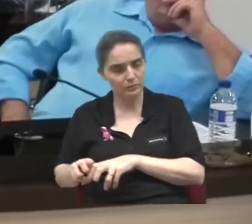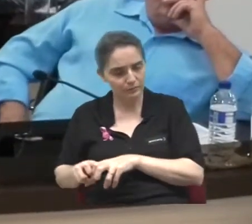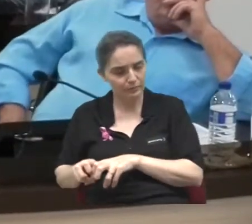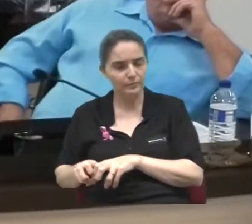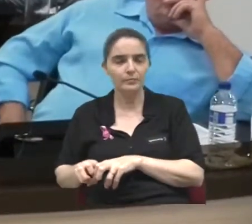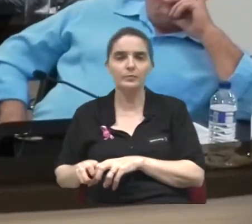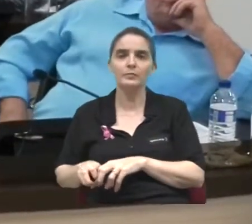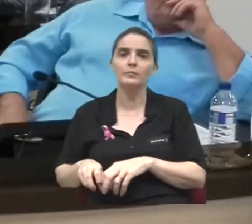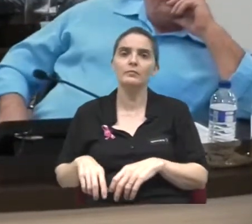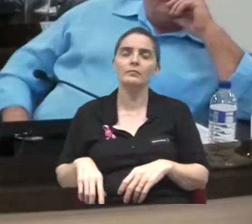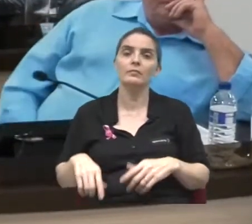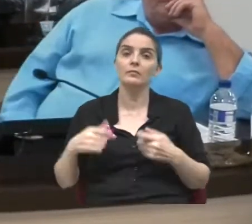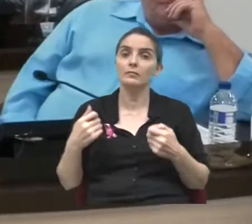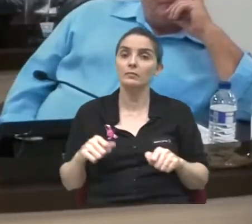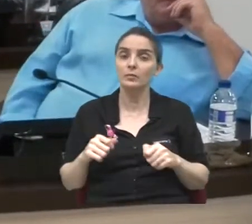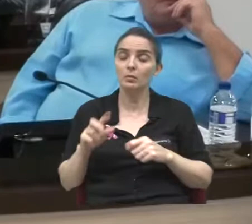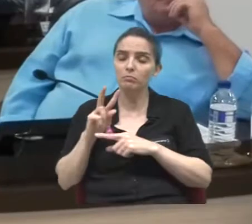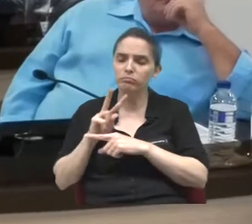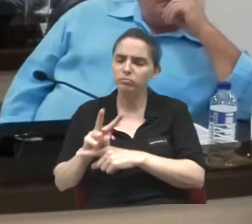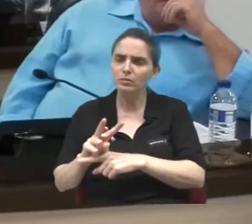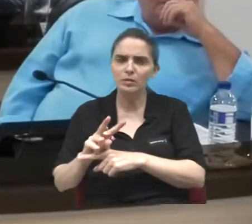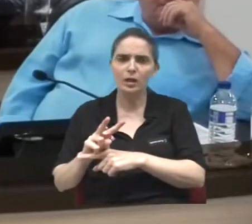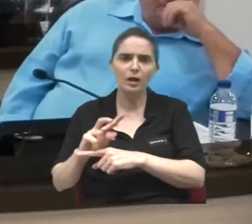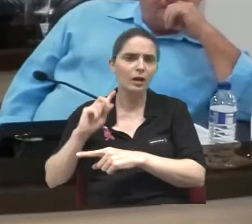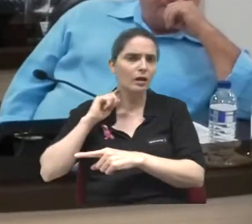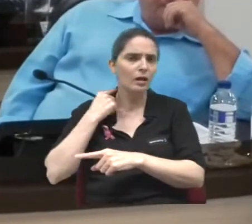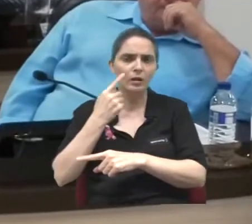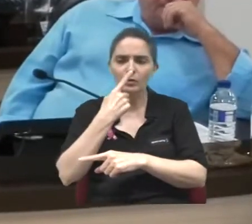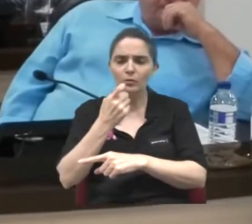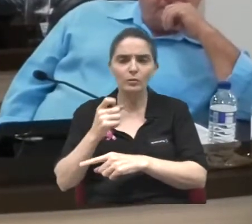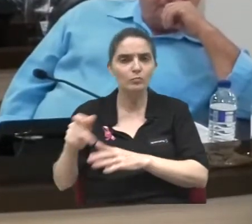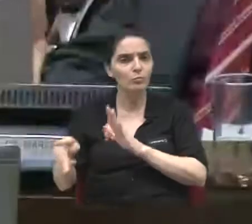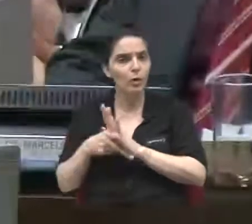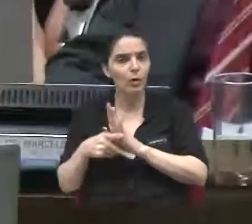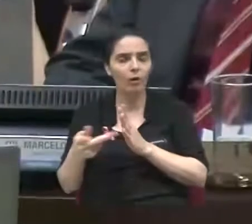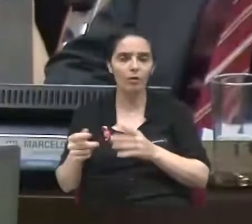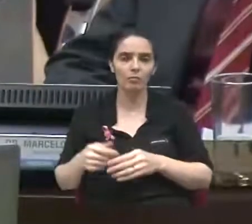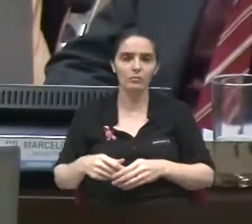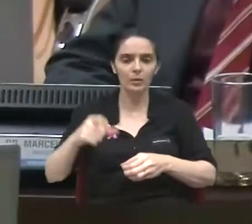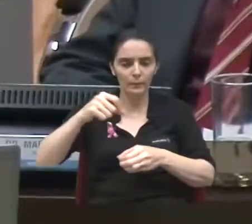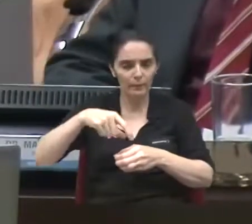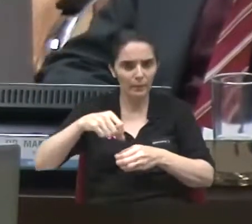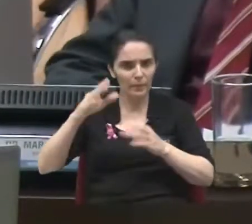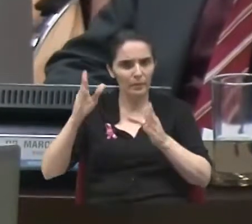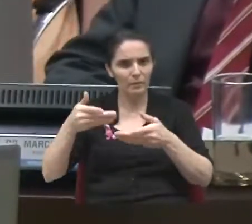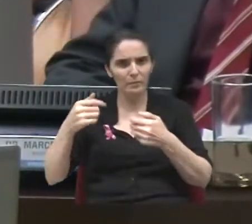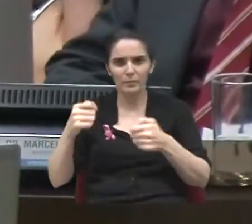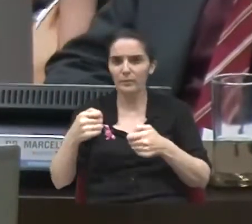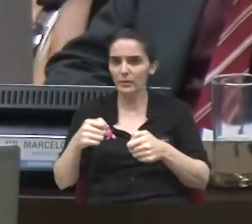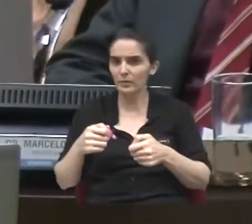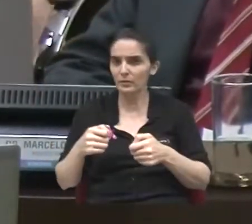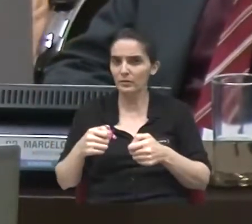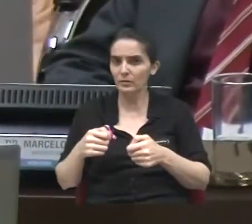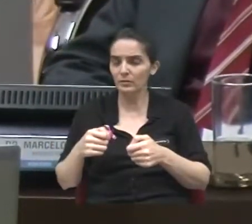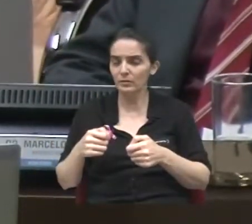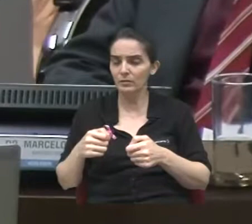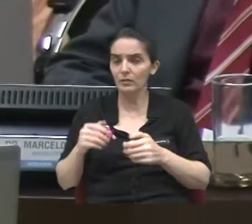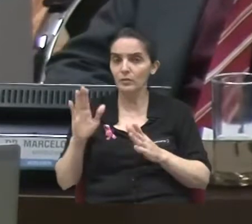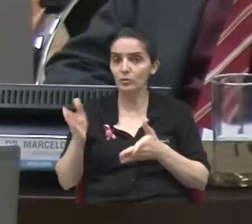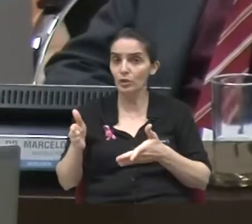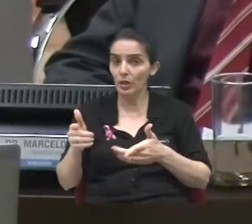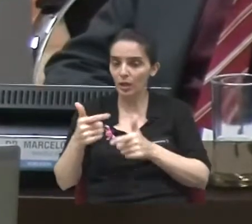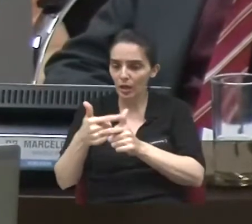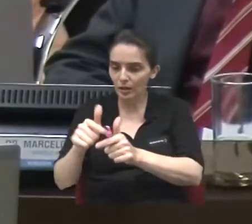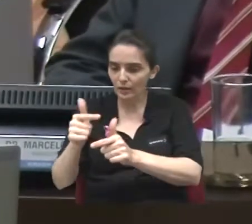conta do seu lixo, se vai pagar uma taxa, mas que isso já feita, já com essa seleção de lixo, já